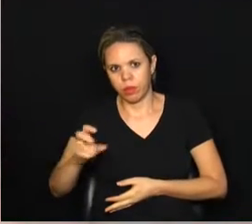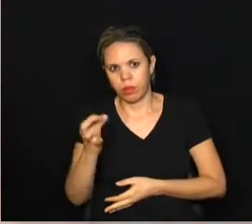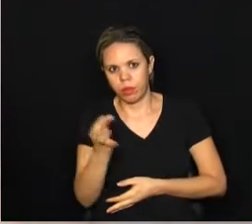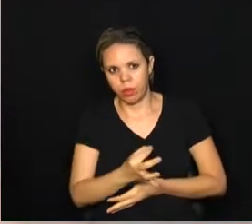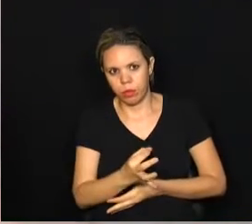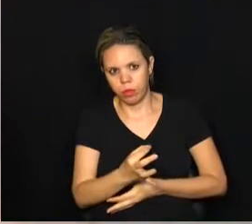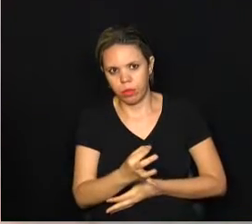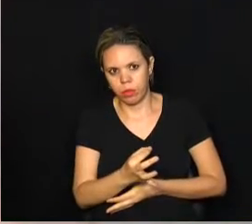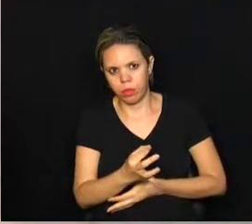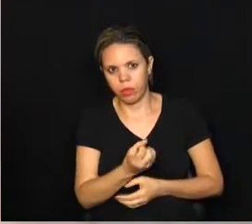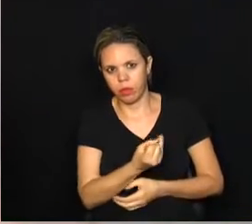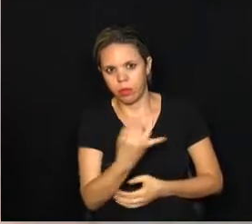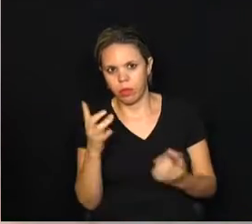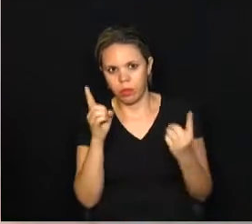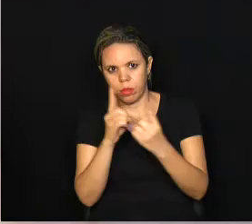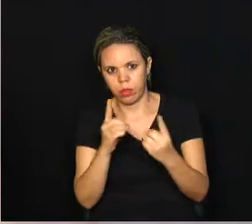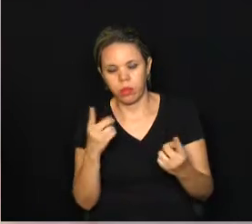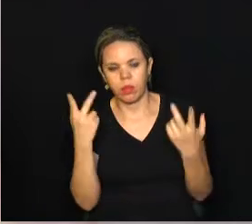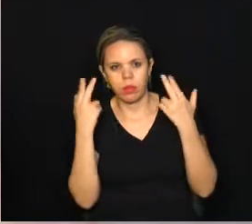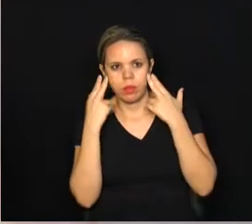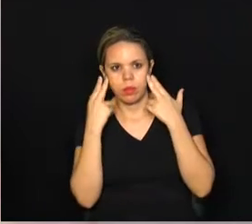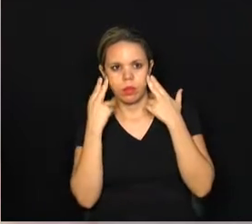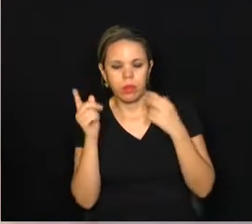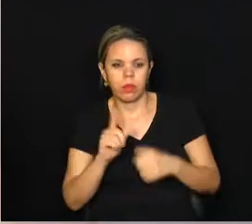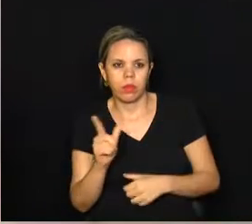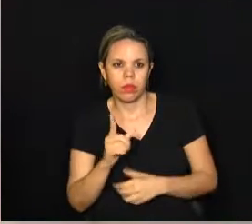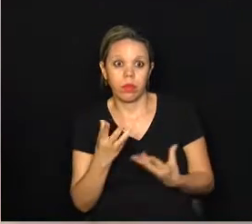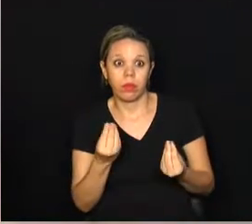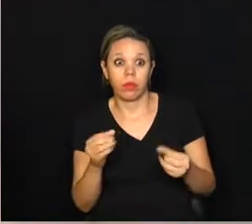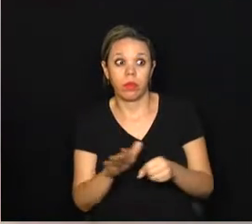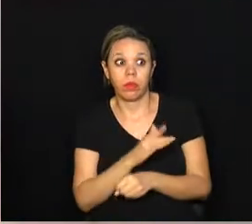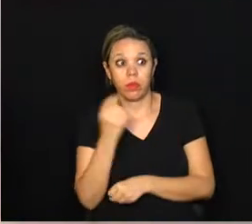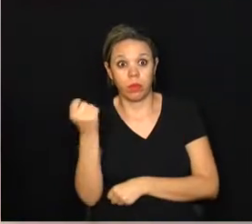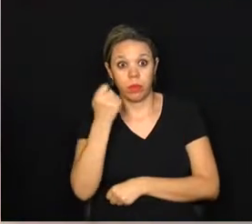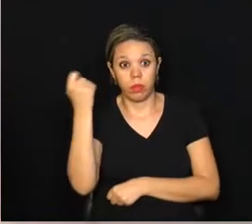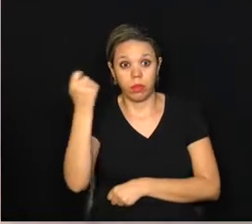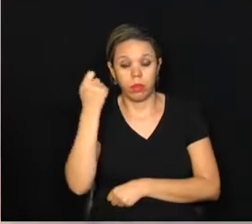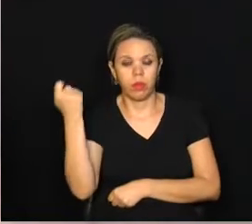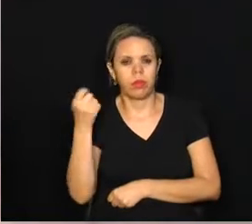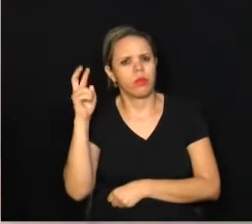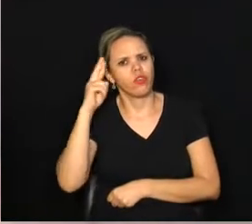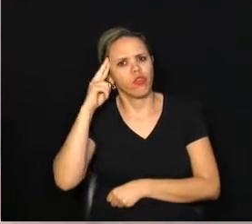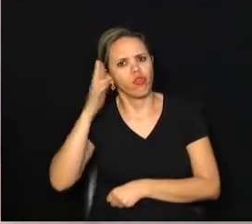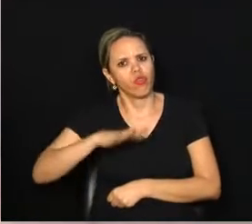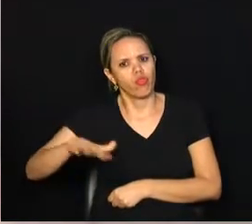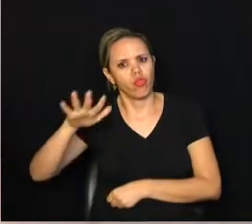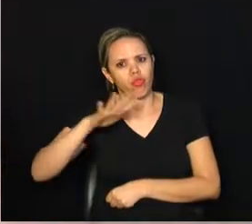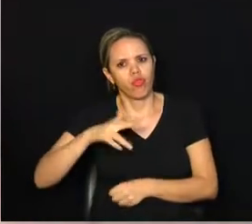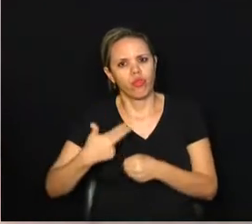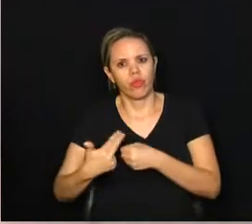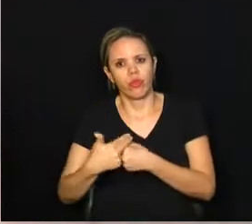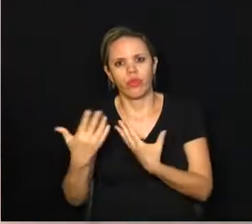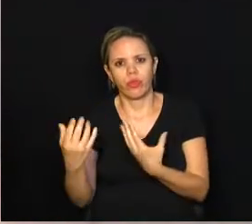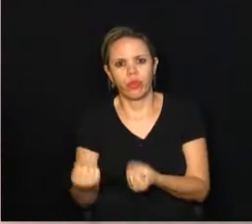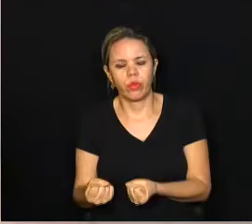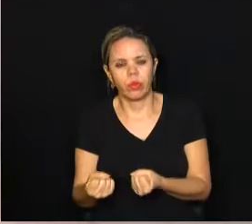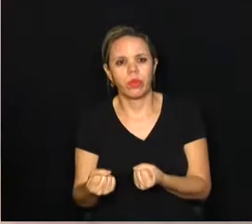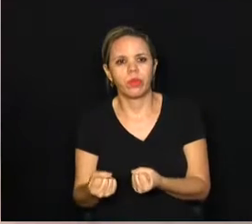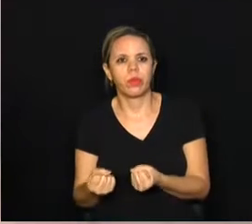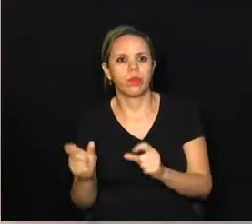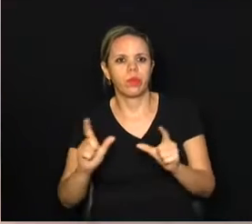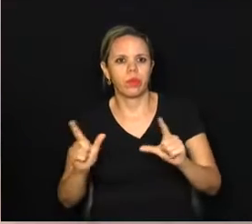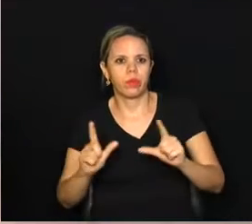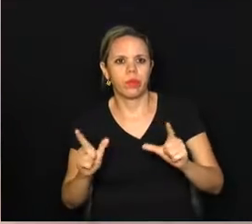295% de sua capacidade operacional, o que, claro, é muito grave. A superintendência da instituição recebeu a imprensa em